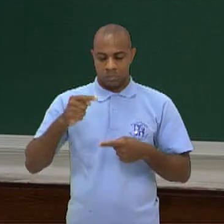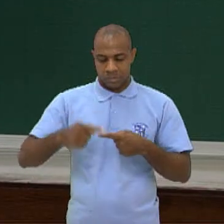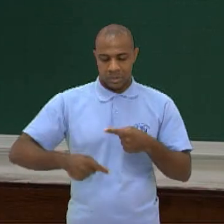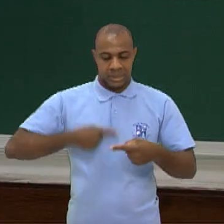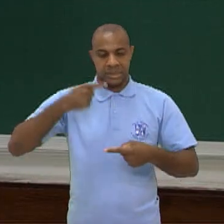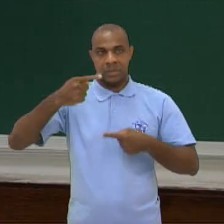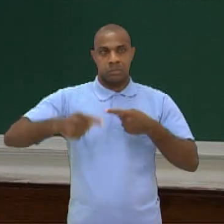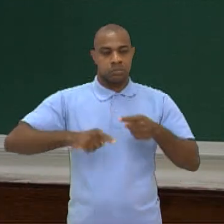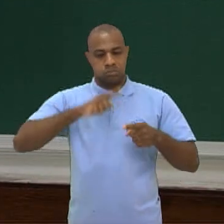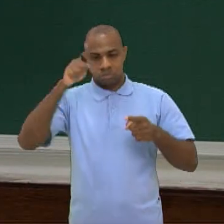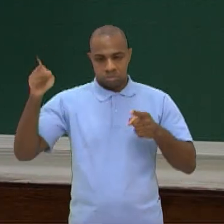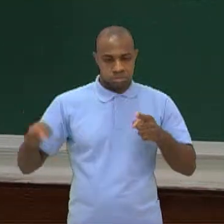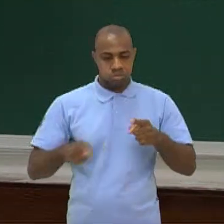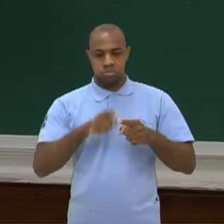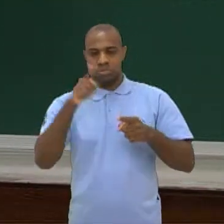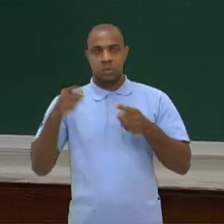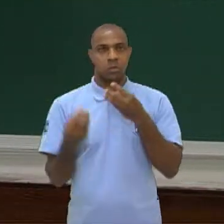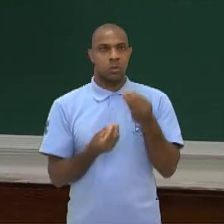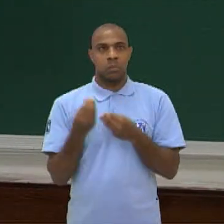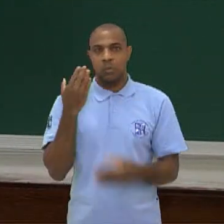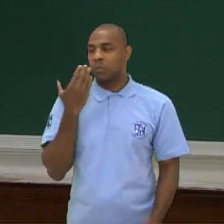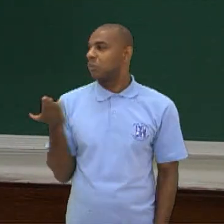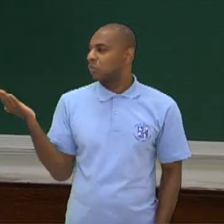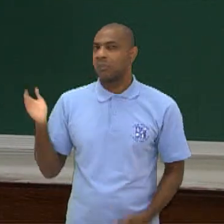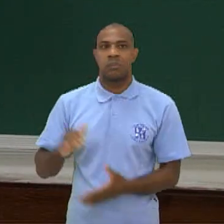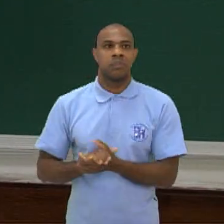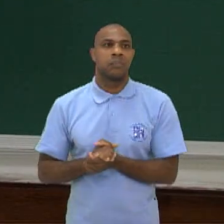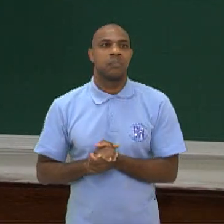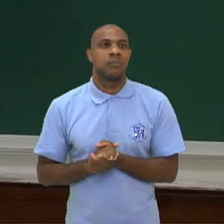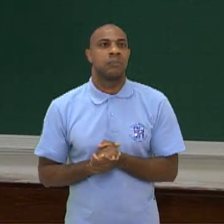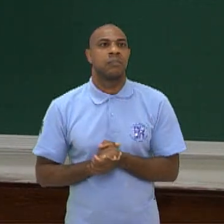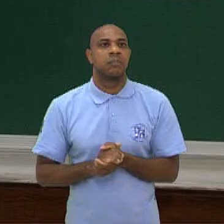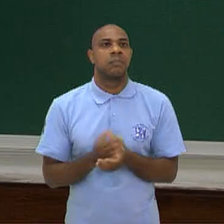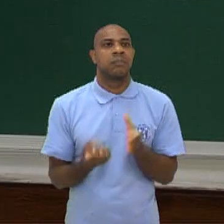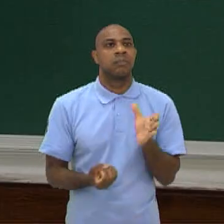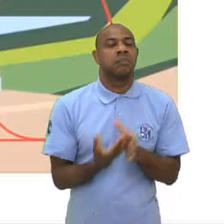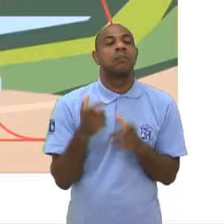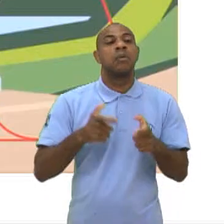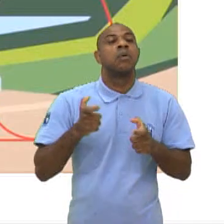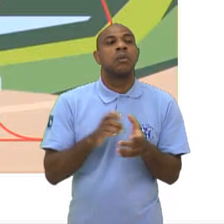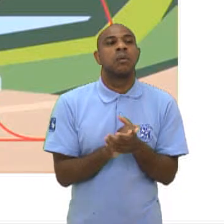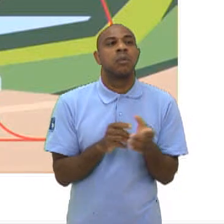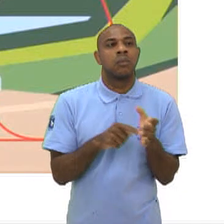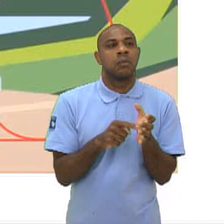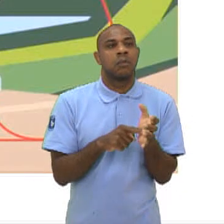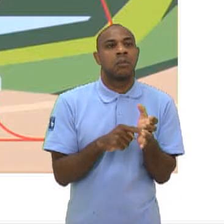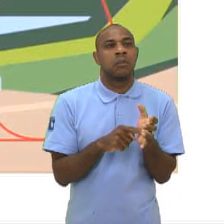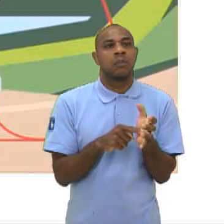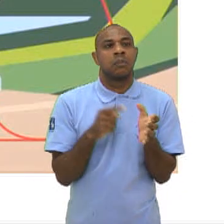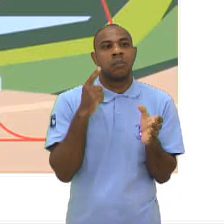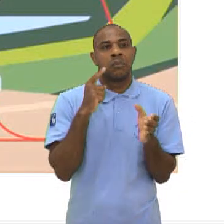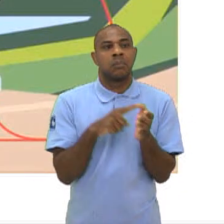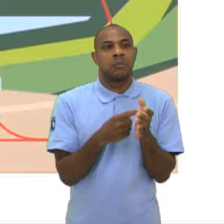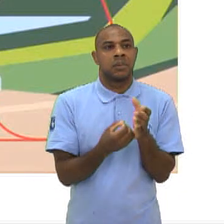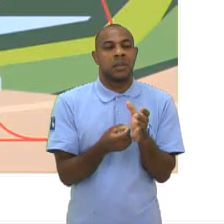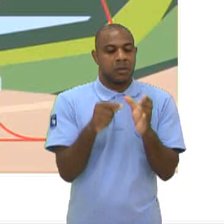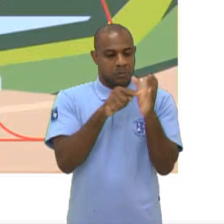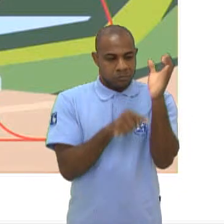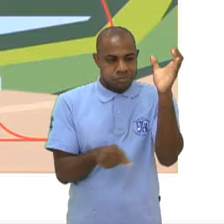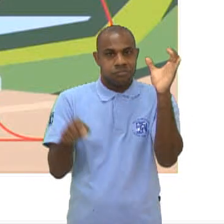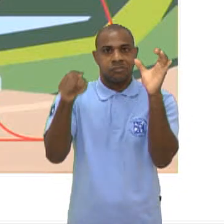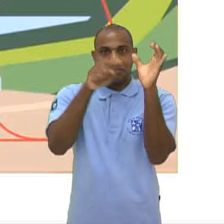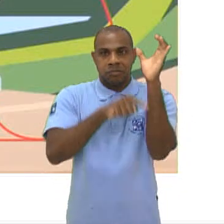algo bem complexo, mas não é. Você já sabe esse ciclo. Então, é produzido onde? É produzido lá na fotossíntese.